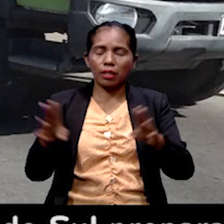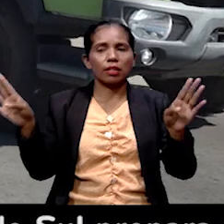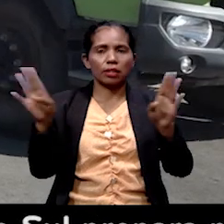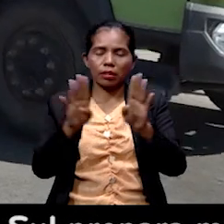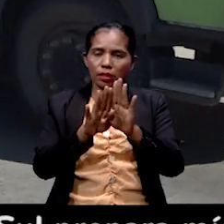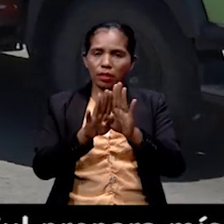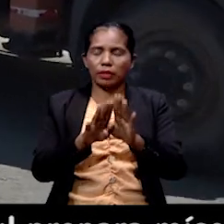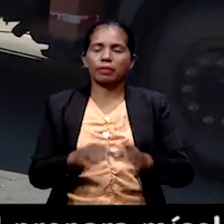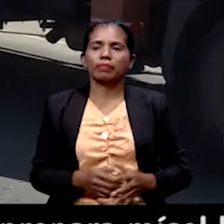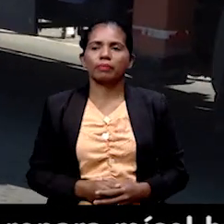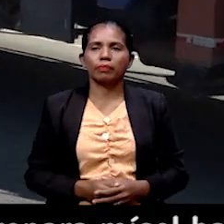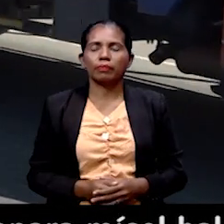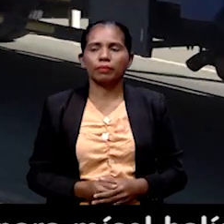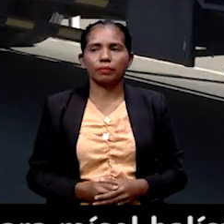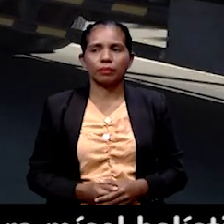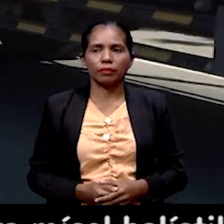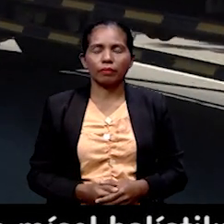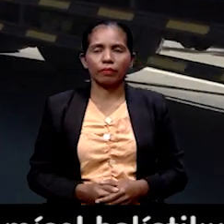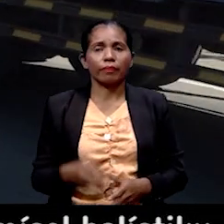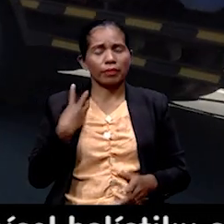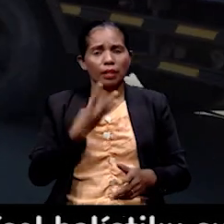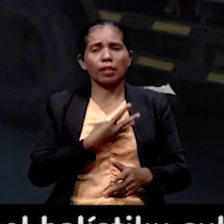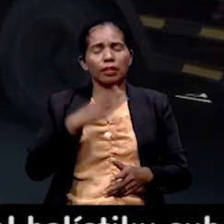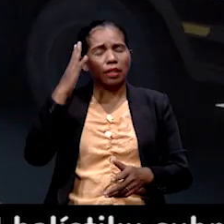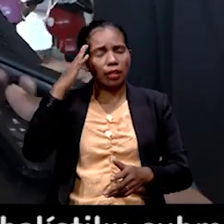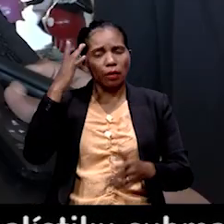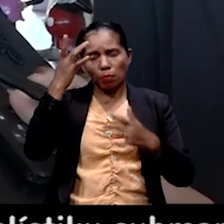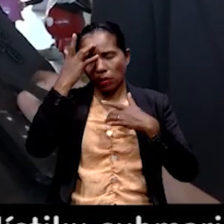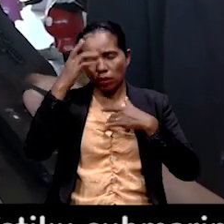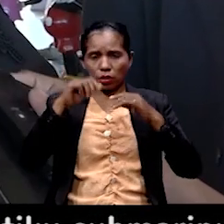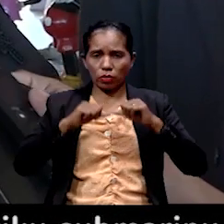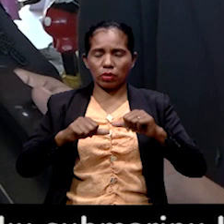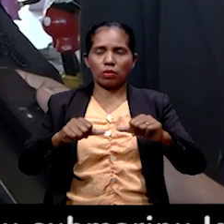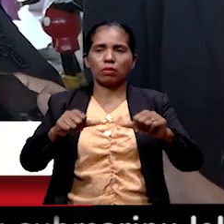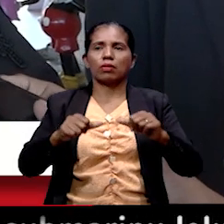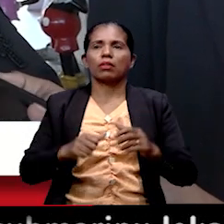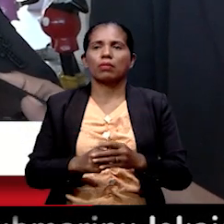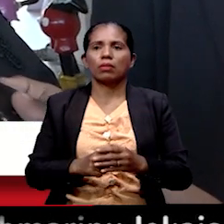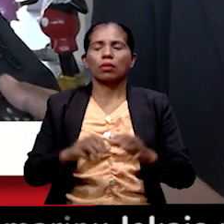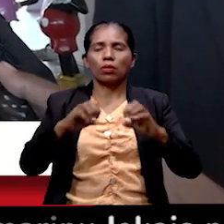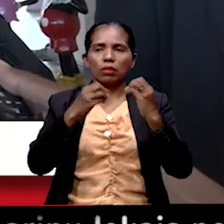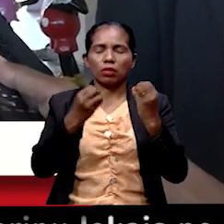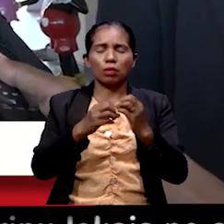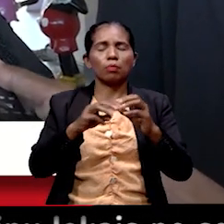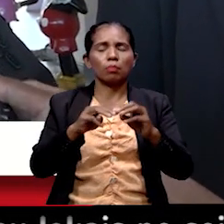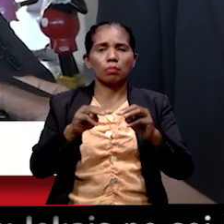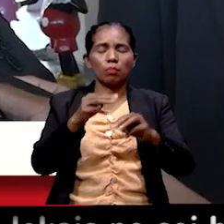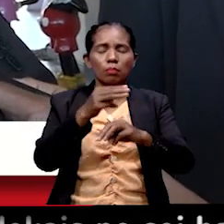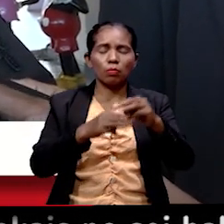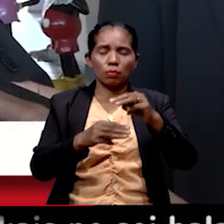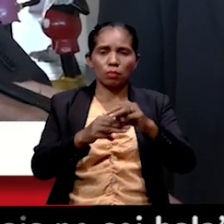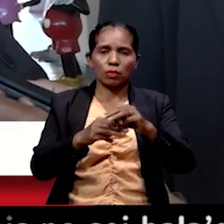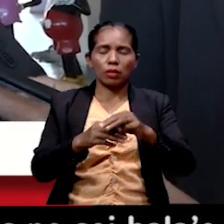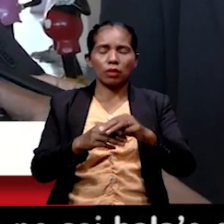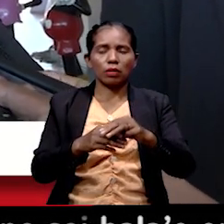fali cerca sanitária. Ita tene kata kumora sida ne sei lao, eh? Organização Mundial da Saúde sida declara kata kumora